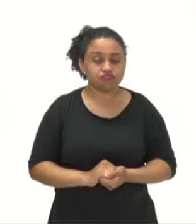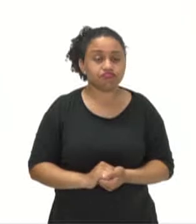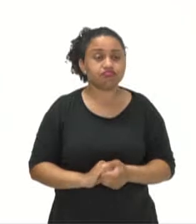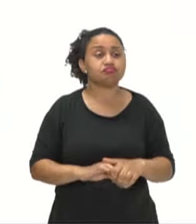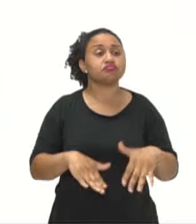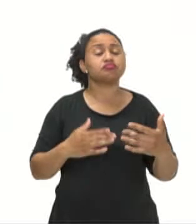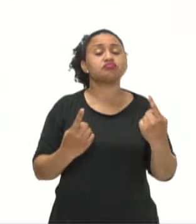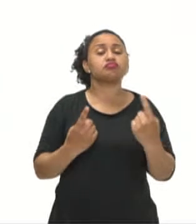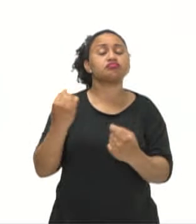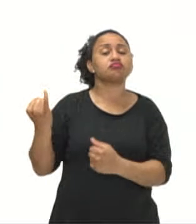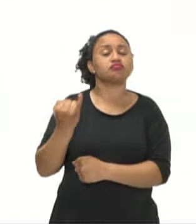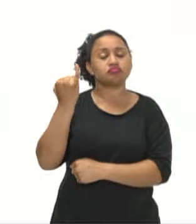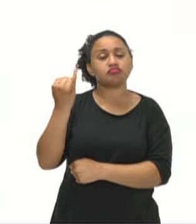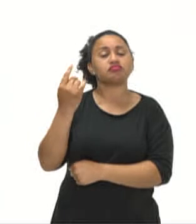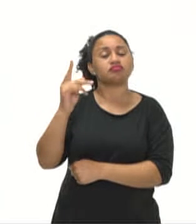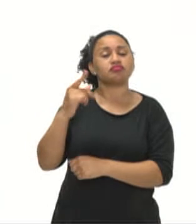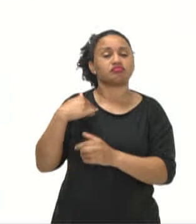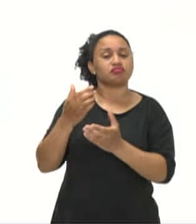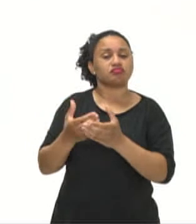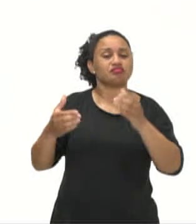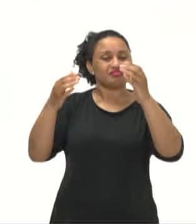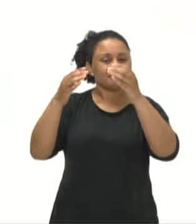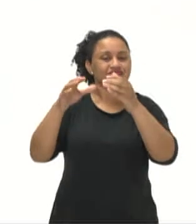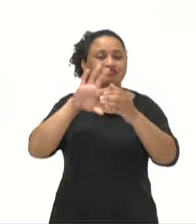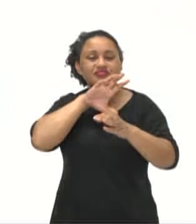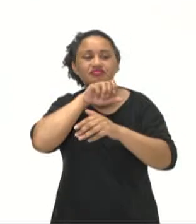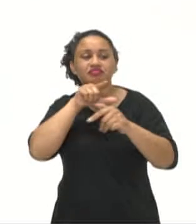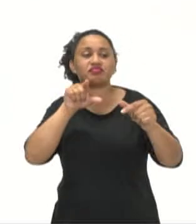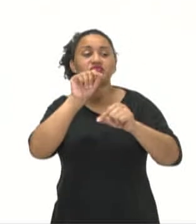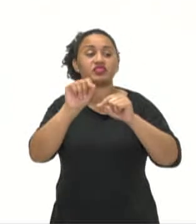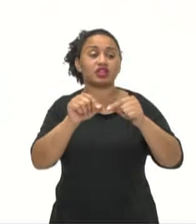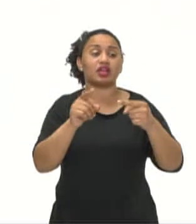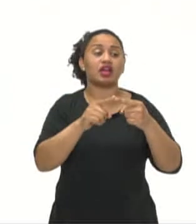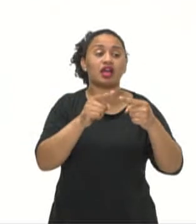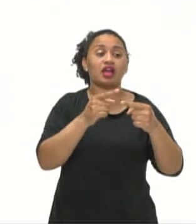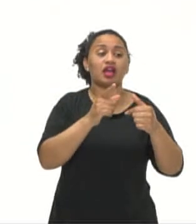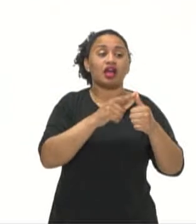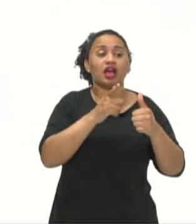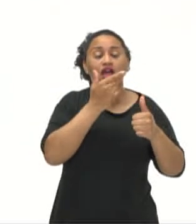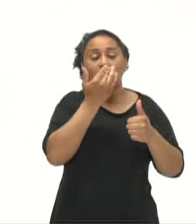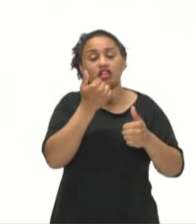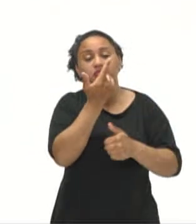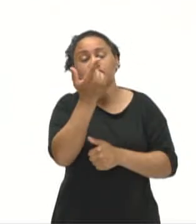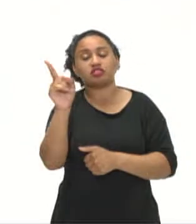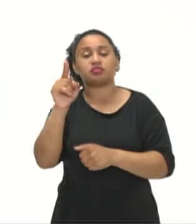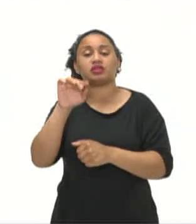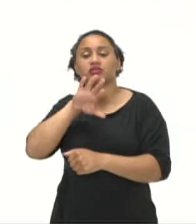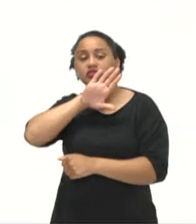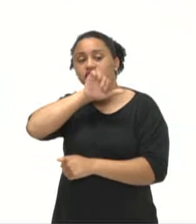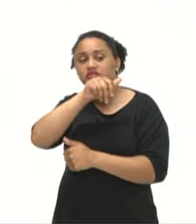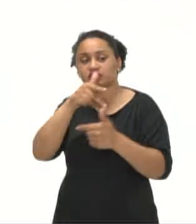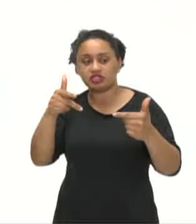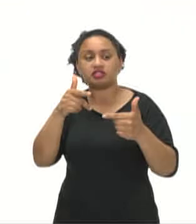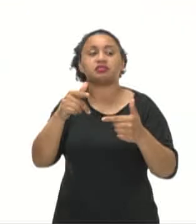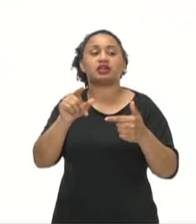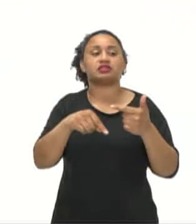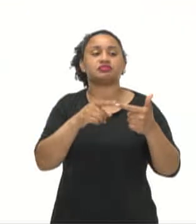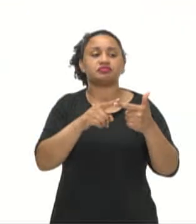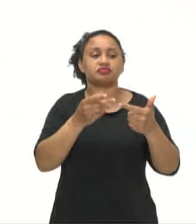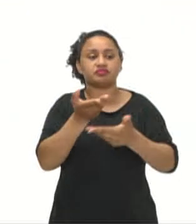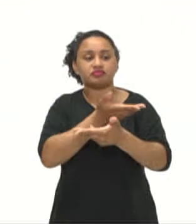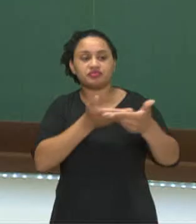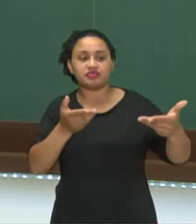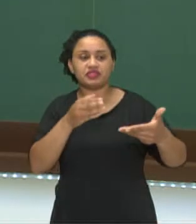Então, a importância ecológica desses animais. Servem de alimento para outras espécies de animais, estão associadas